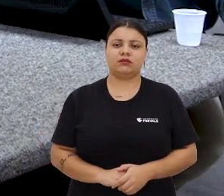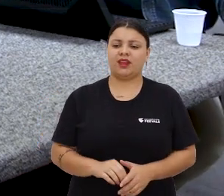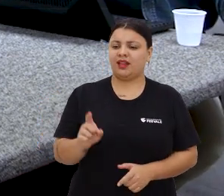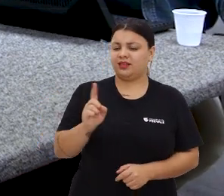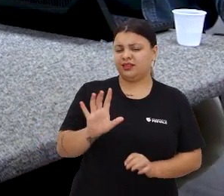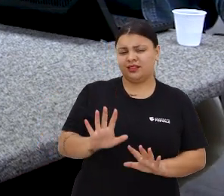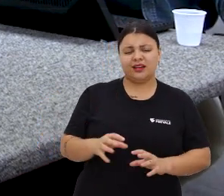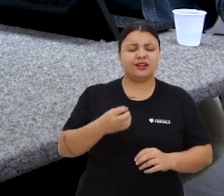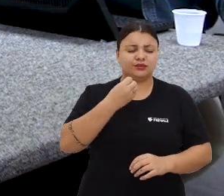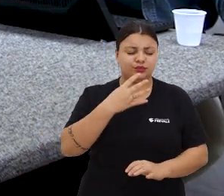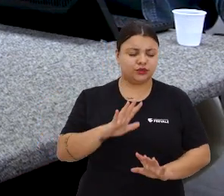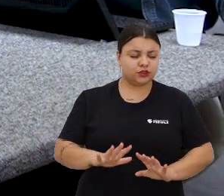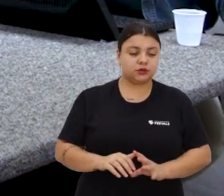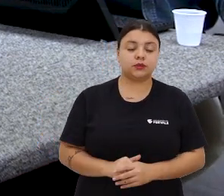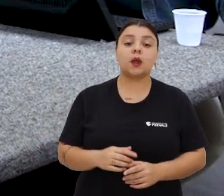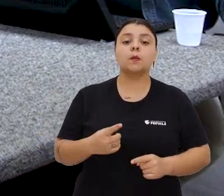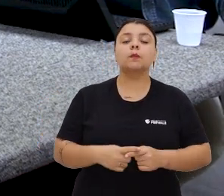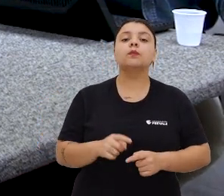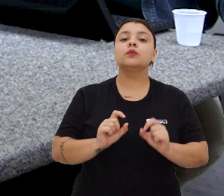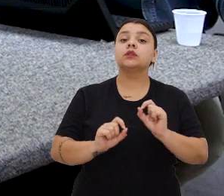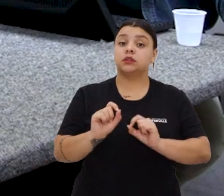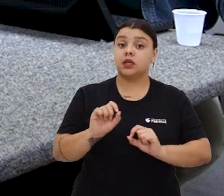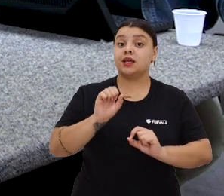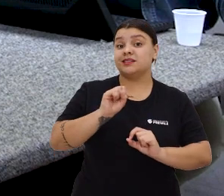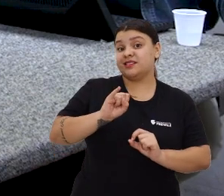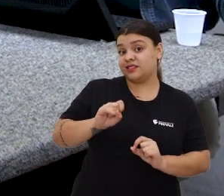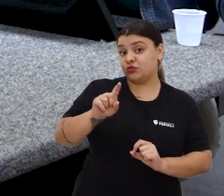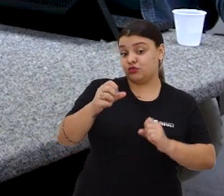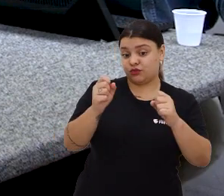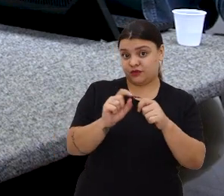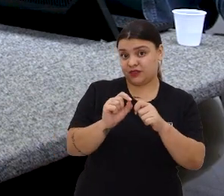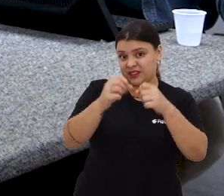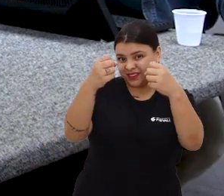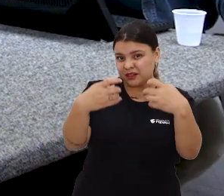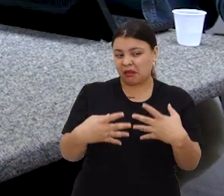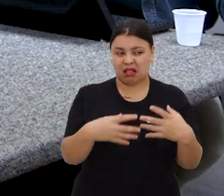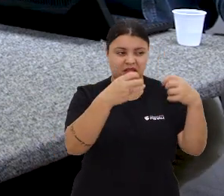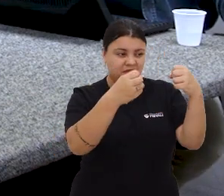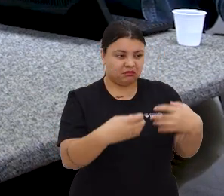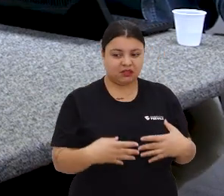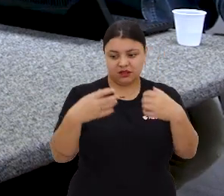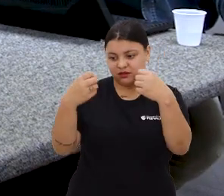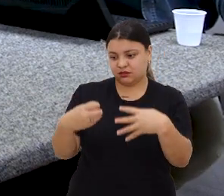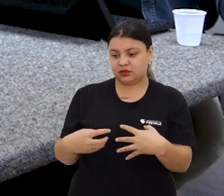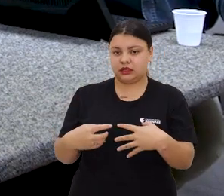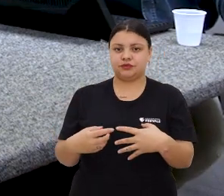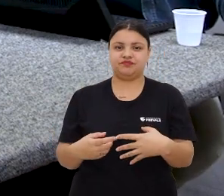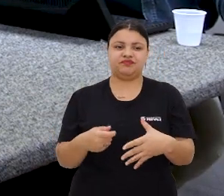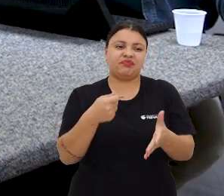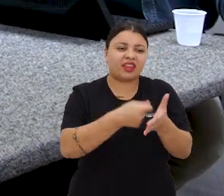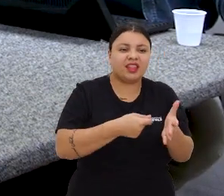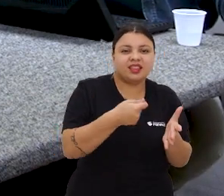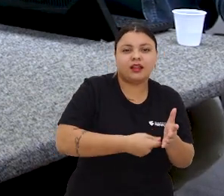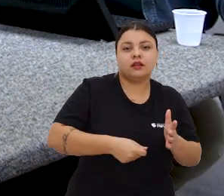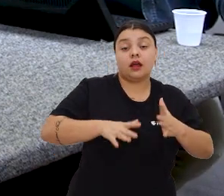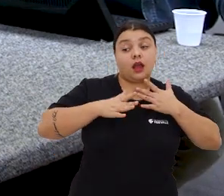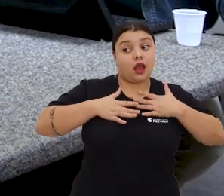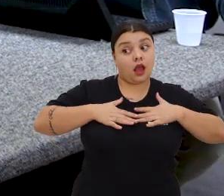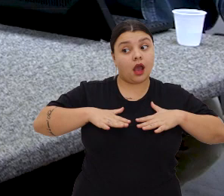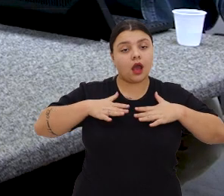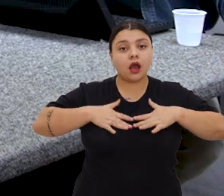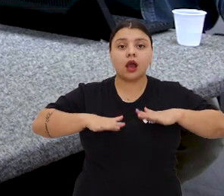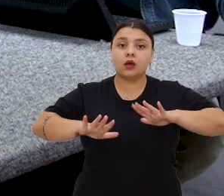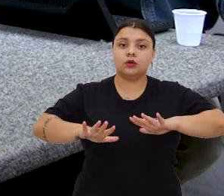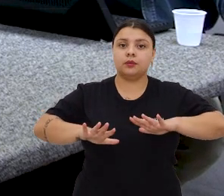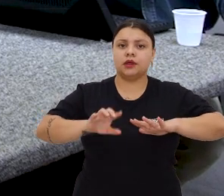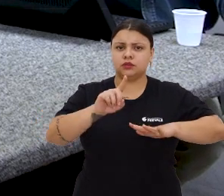Não, que isso? Porque é o seguinte, porque daqui a pouco, se tu quiser uma narrativa de tentar apaziguar determinadas situações, tu